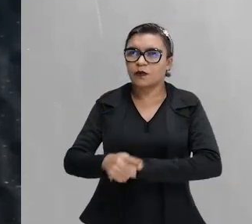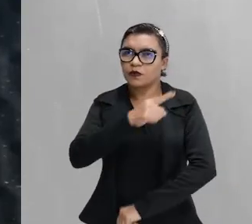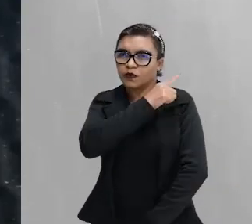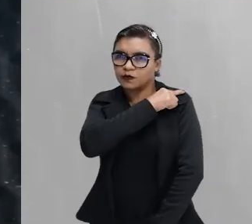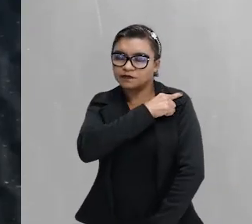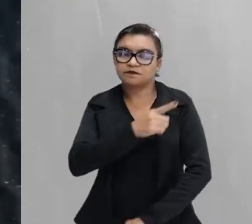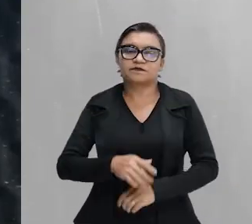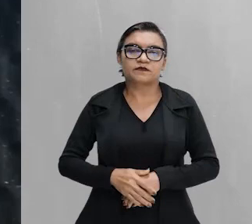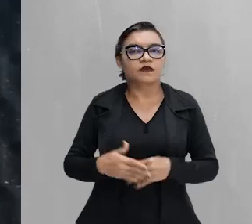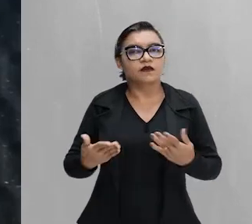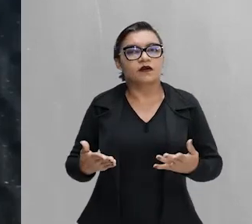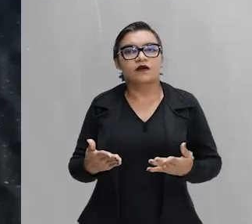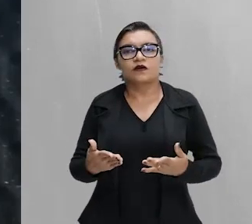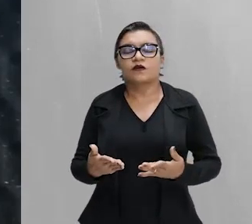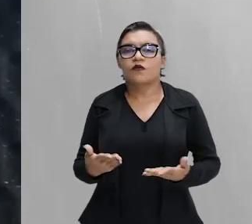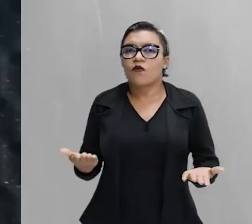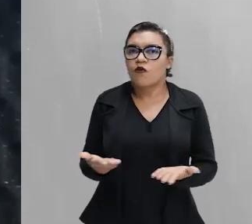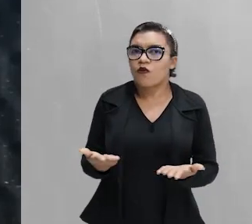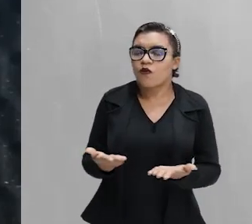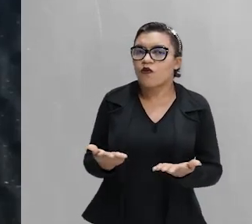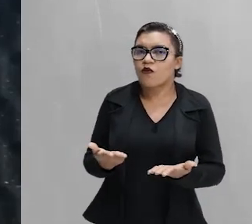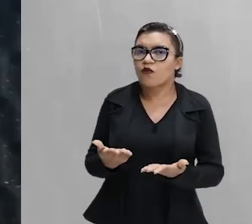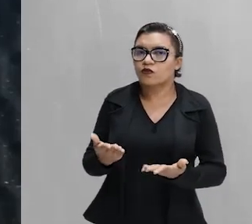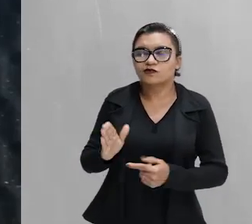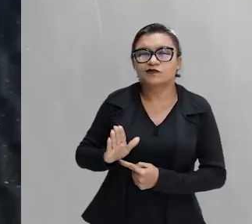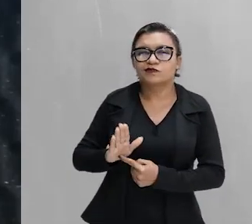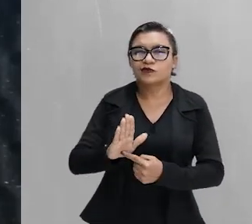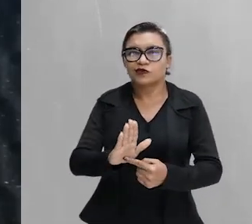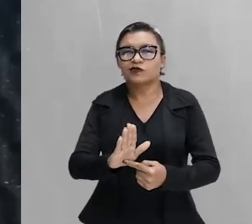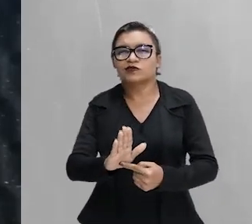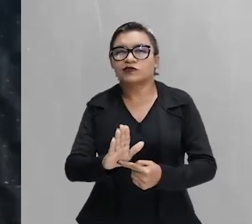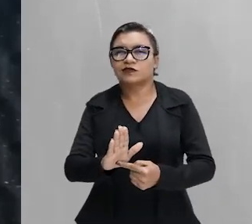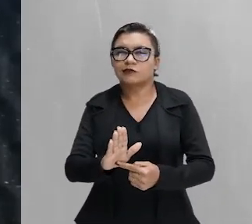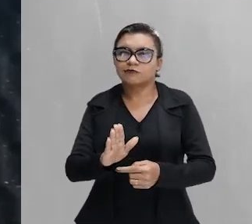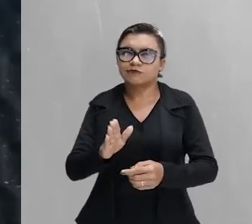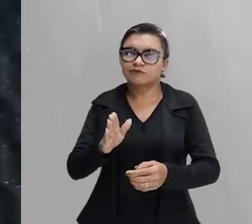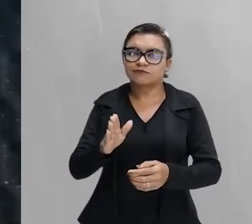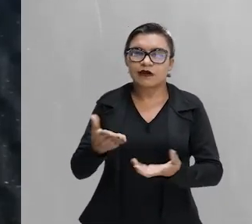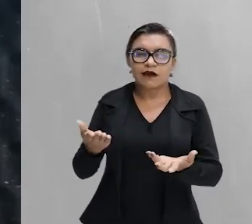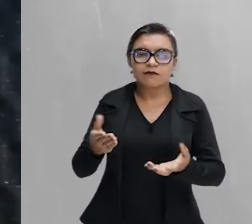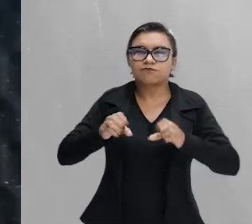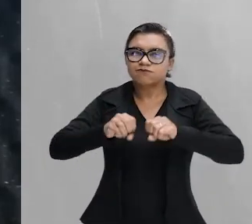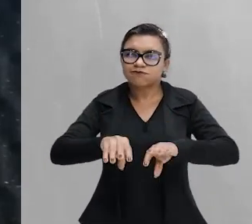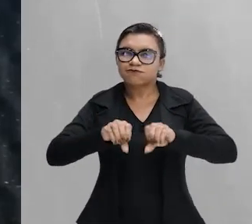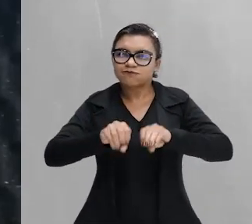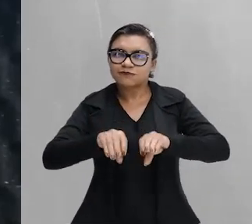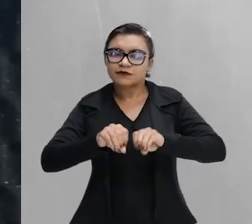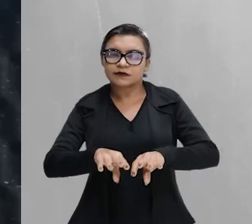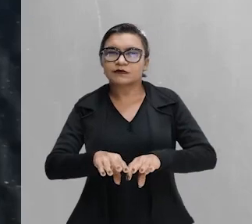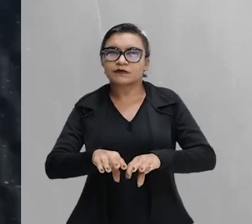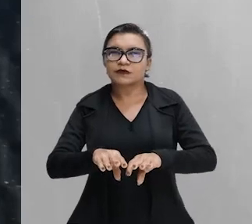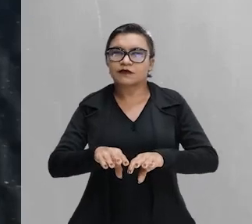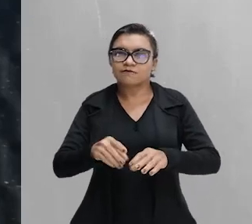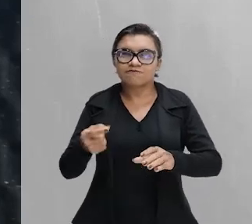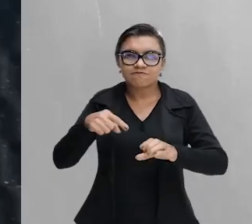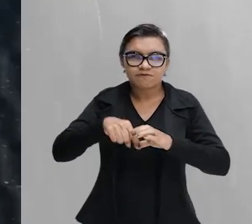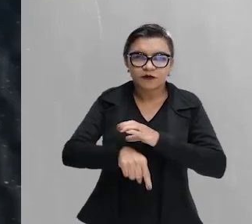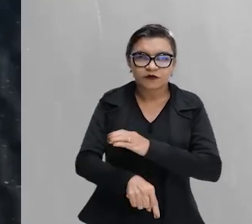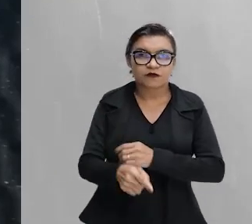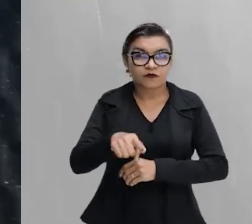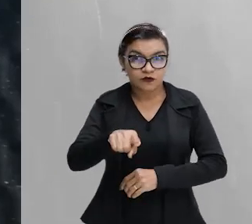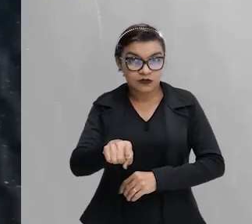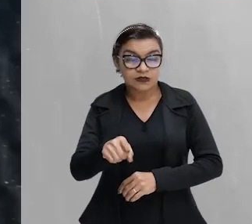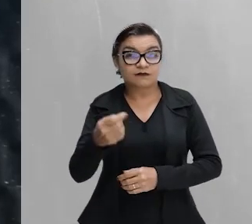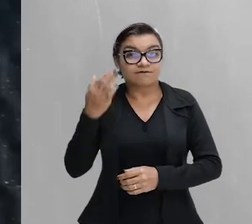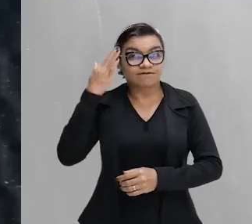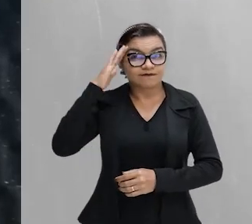ok? Então aqui é mais uma forma de a gente reforçar, cair mais a fundo dentro do conteúdo, tá ok? Para que no final você consiga entender de